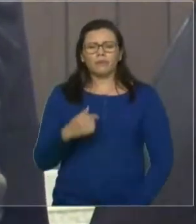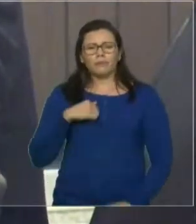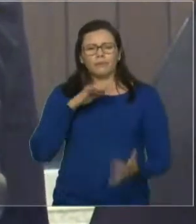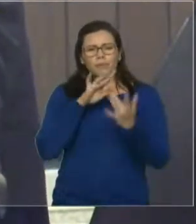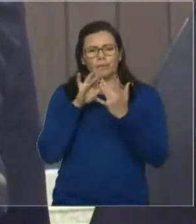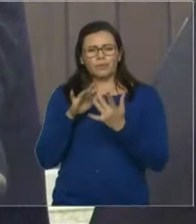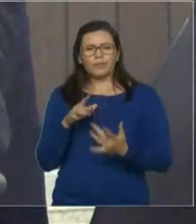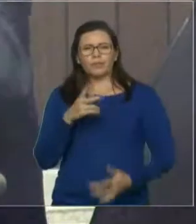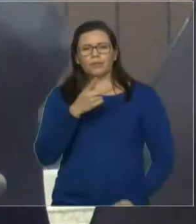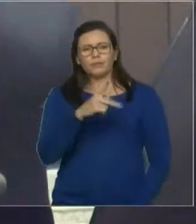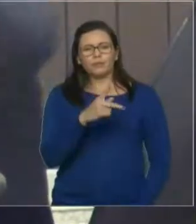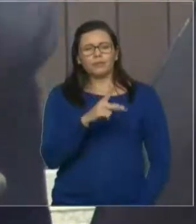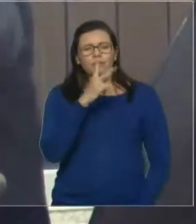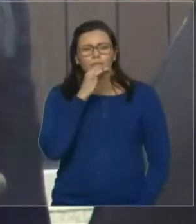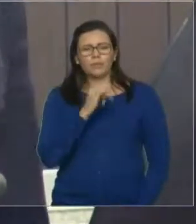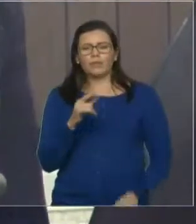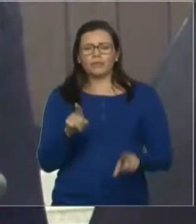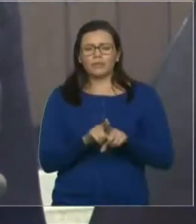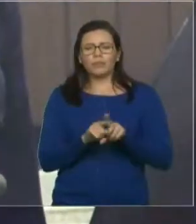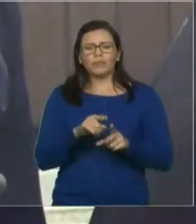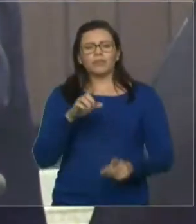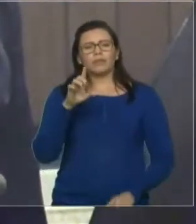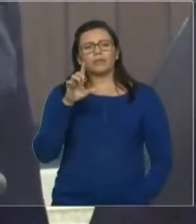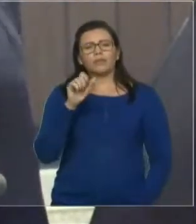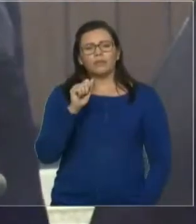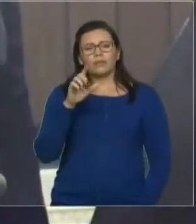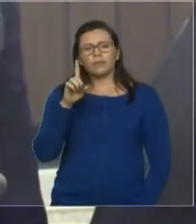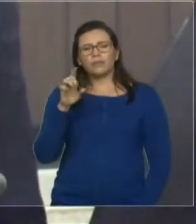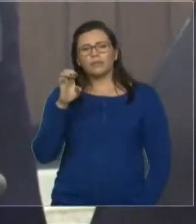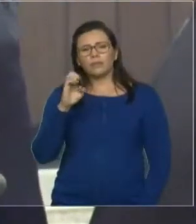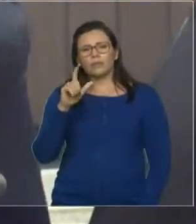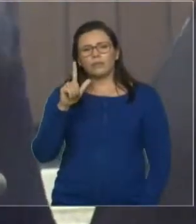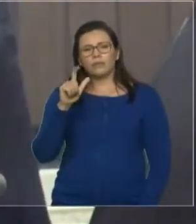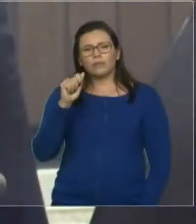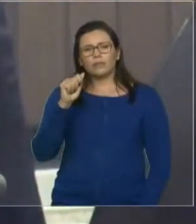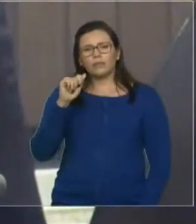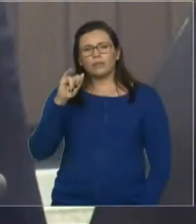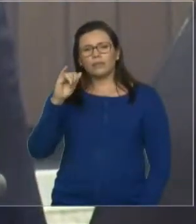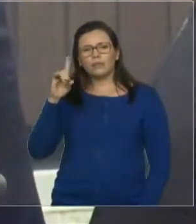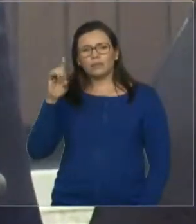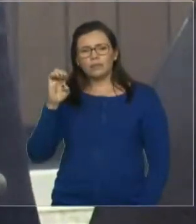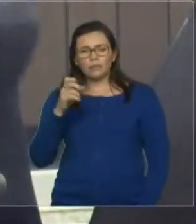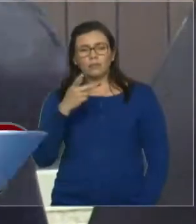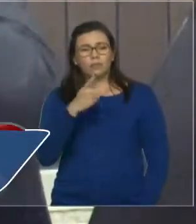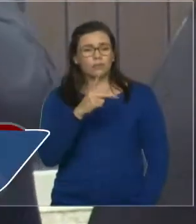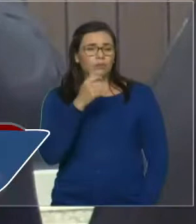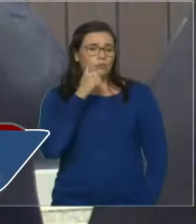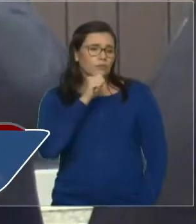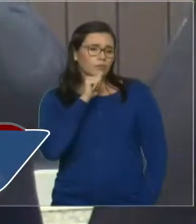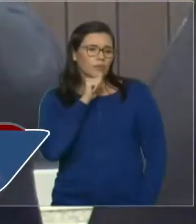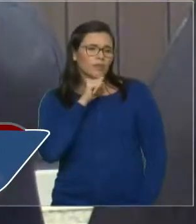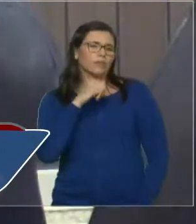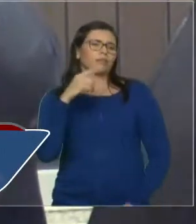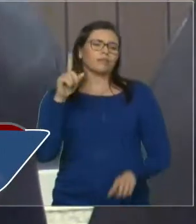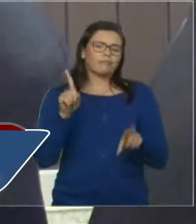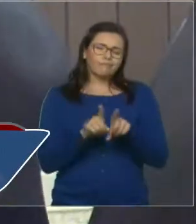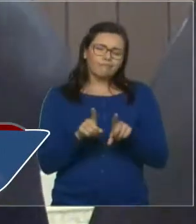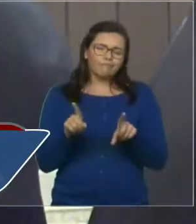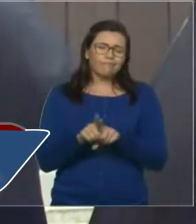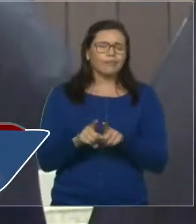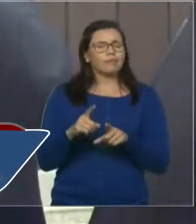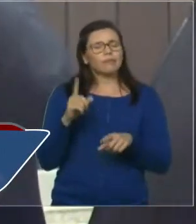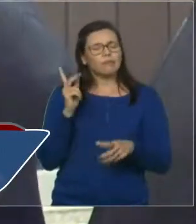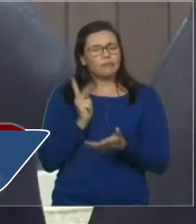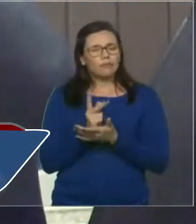Dona Adelaide, sua mãe, muito antes de ser deputado. Então, não só na cidade de Pedreira, mas cidades circunvizinhas, e também em outras